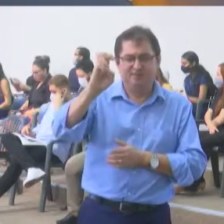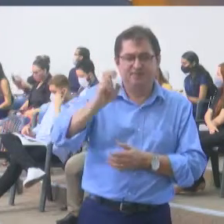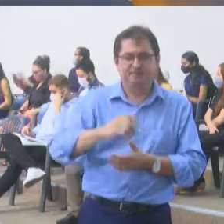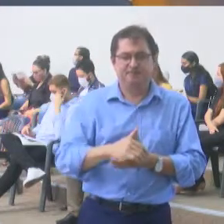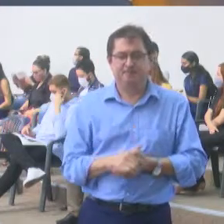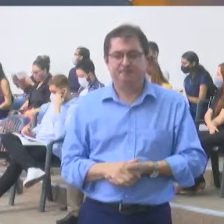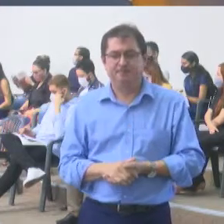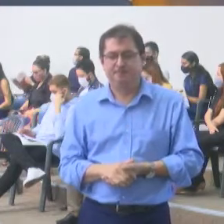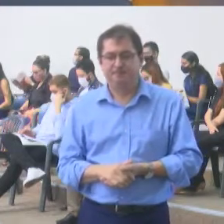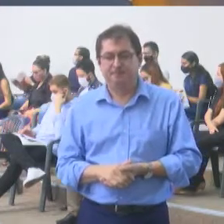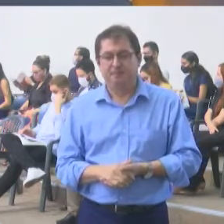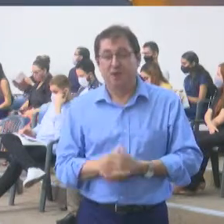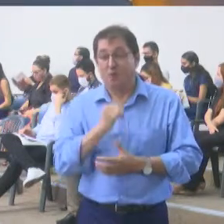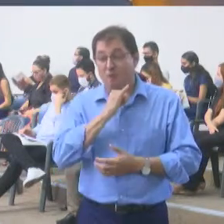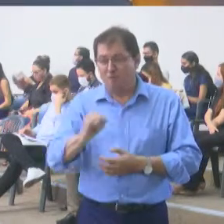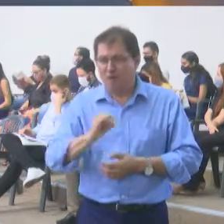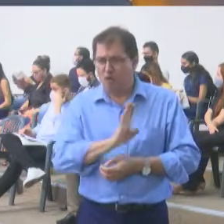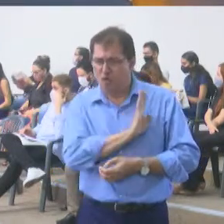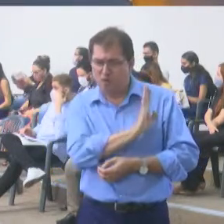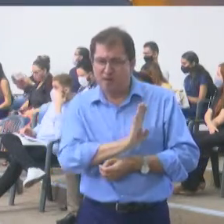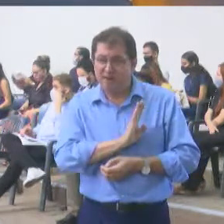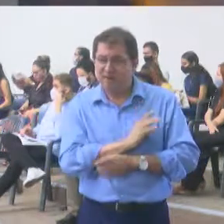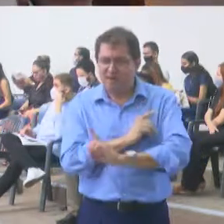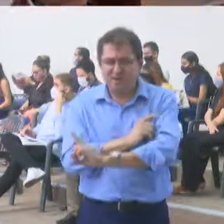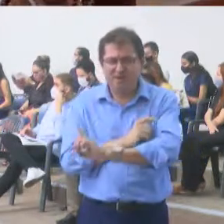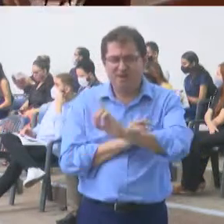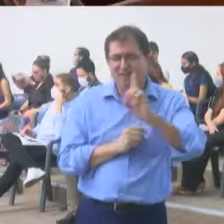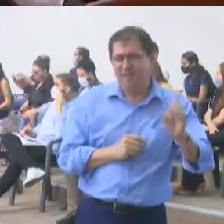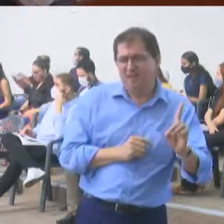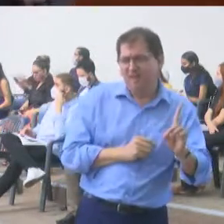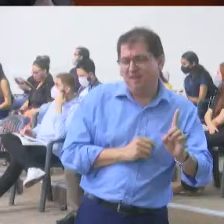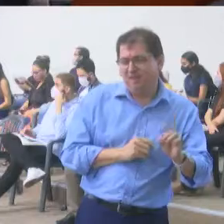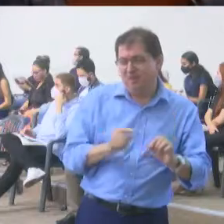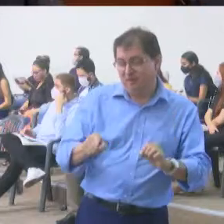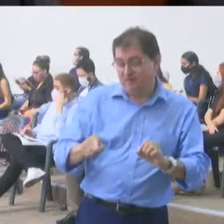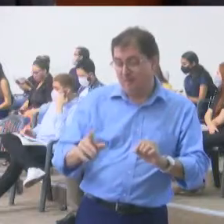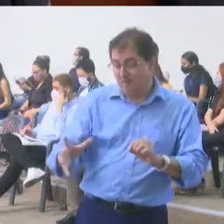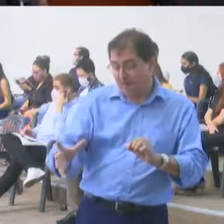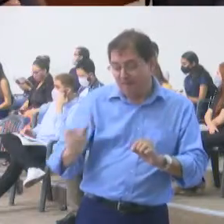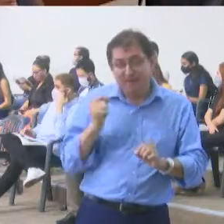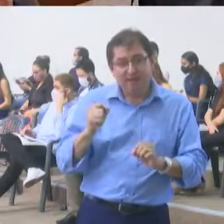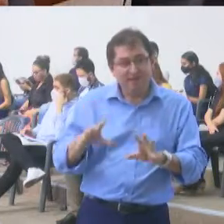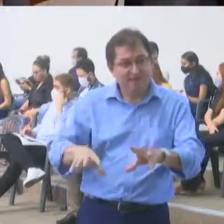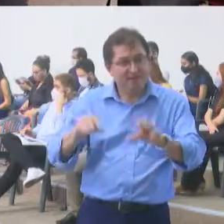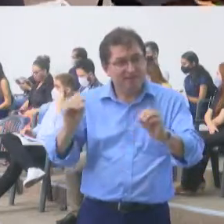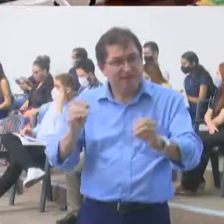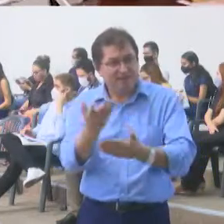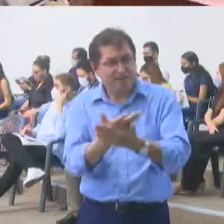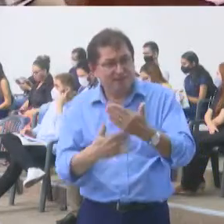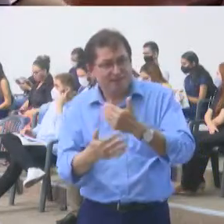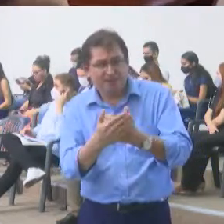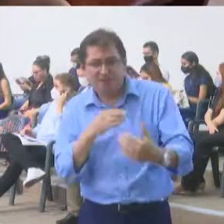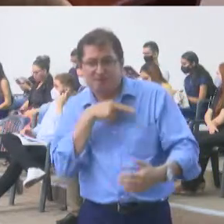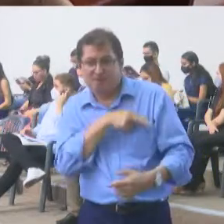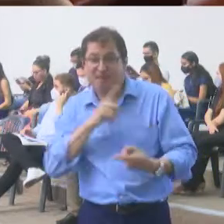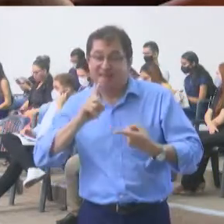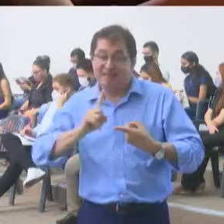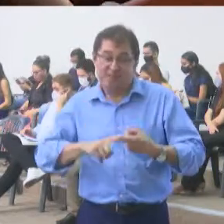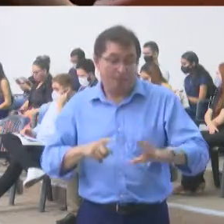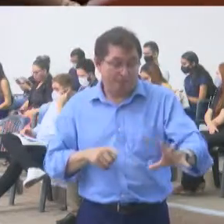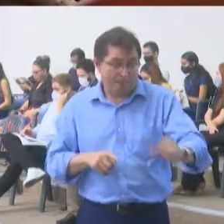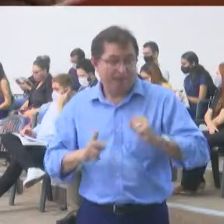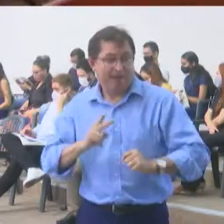mim. Disse, porém, Boaz: no dia em que tomares a terra da mão de Noemi, também a tomarás da mão de Ruth,